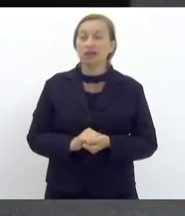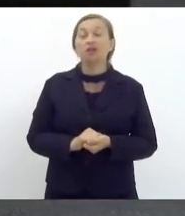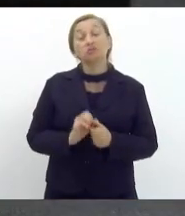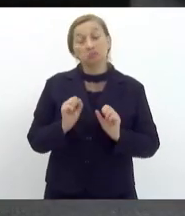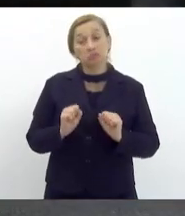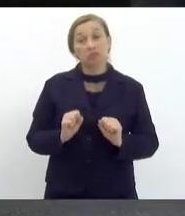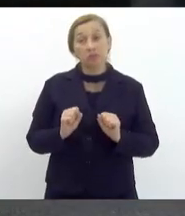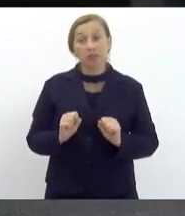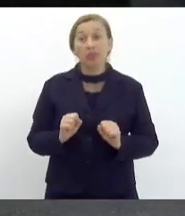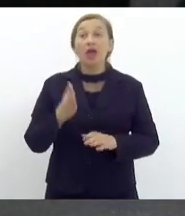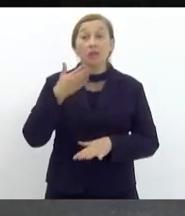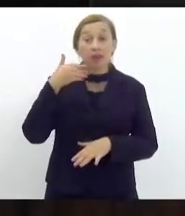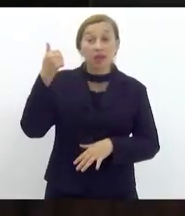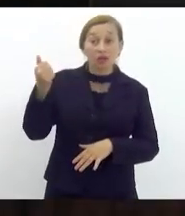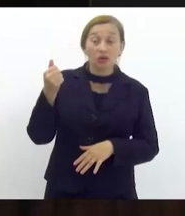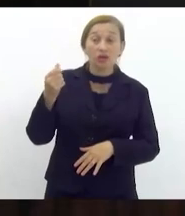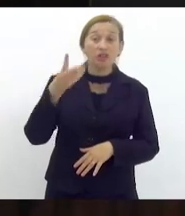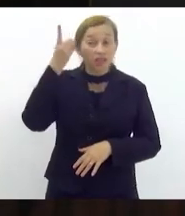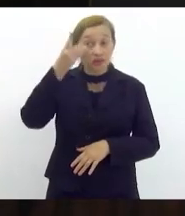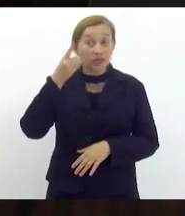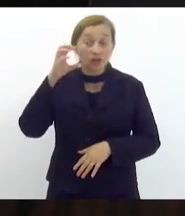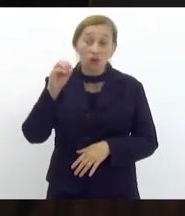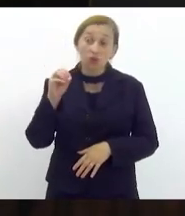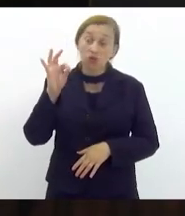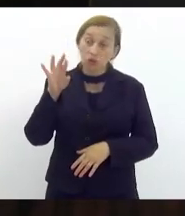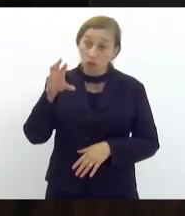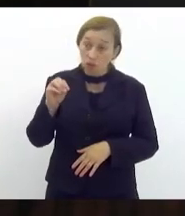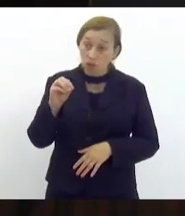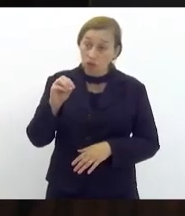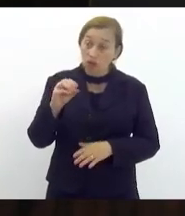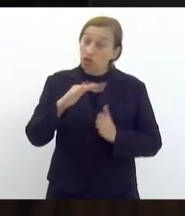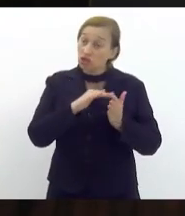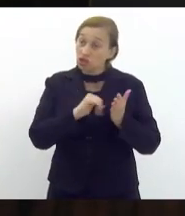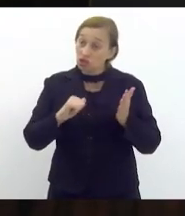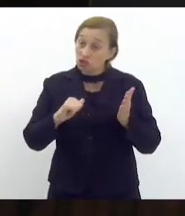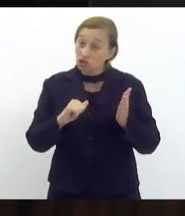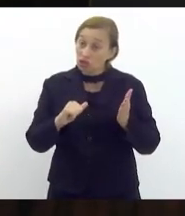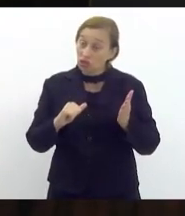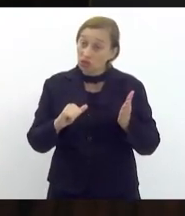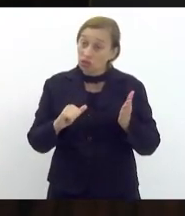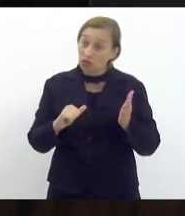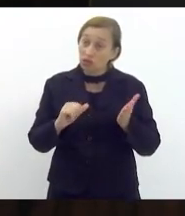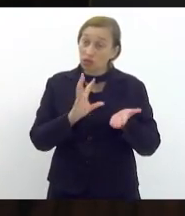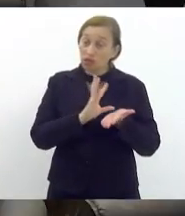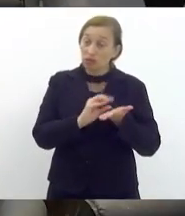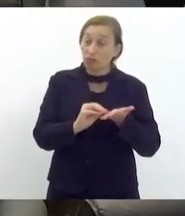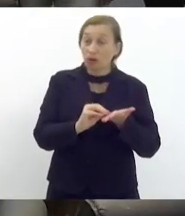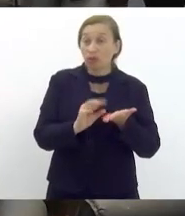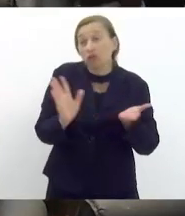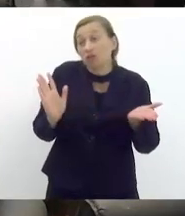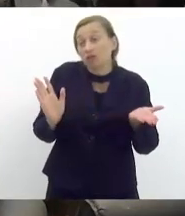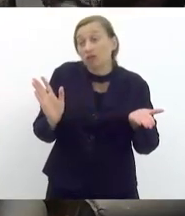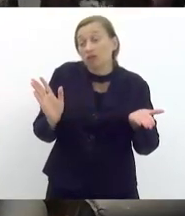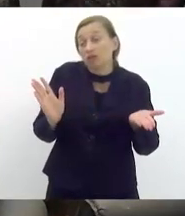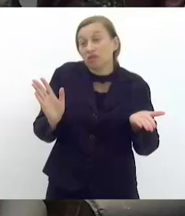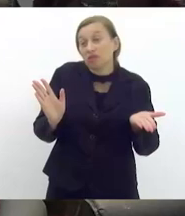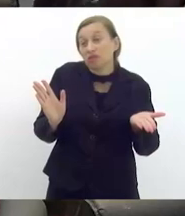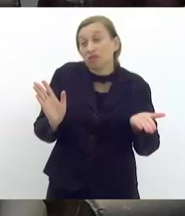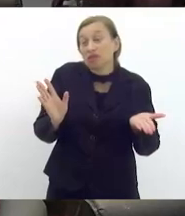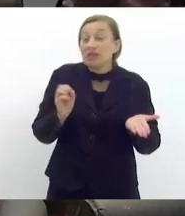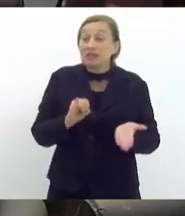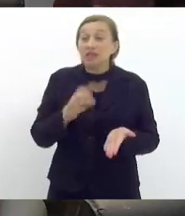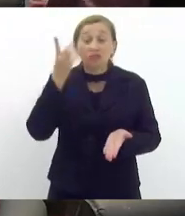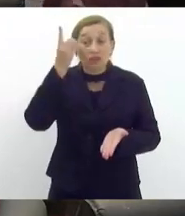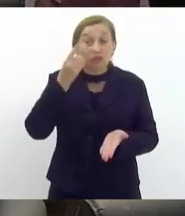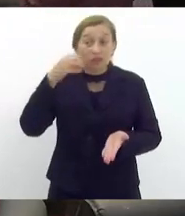seria melhor Deputado Antônio tirar de pauta de qualquer forma se